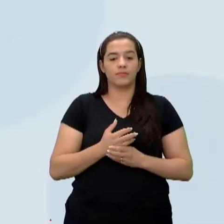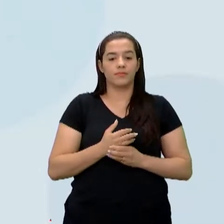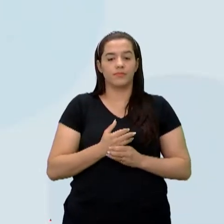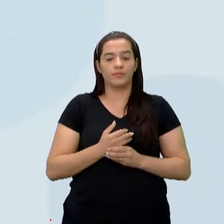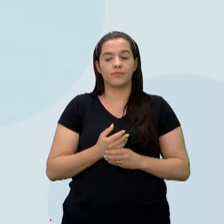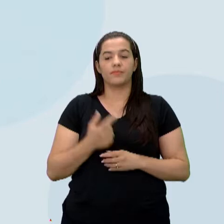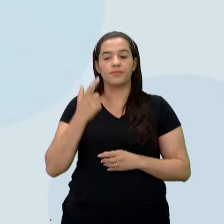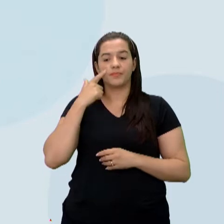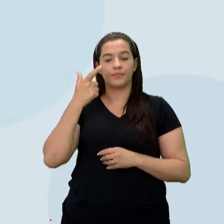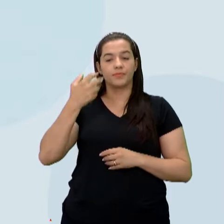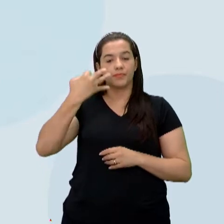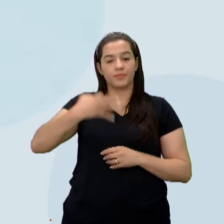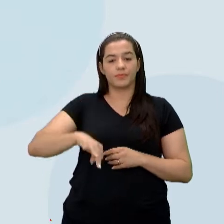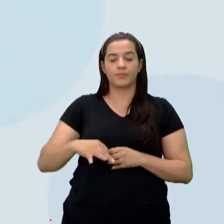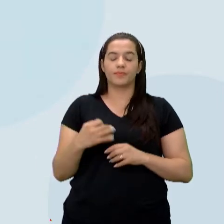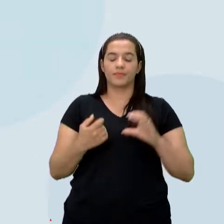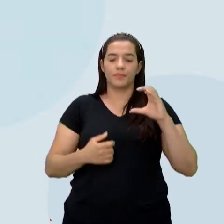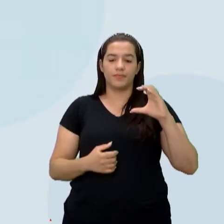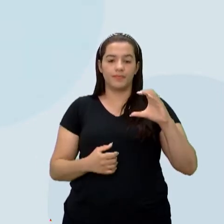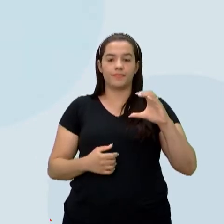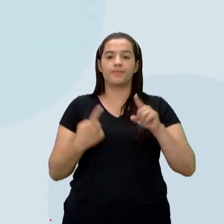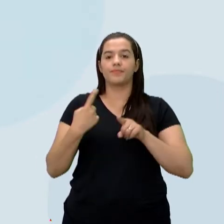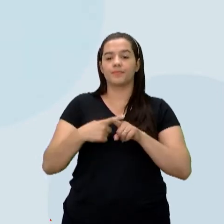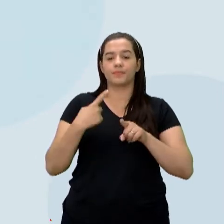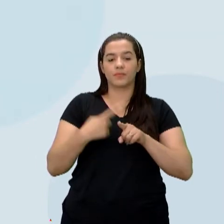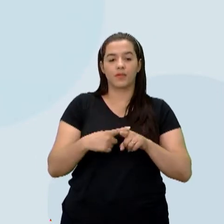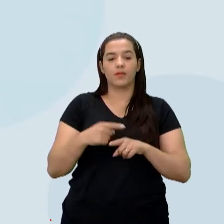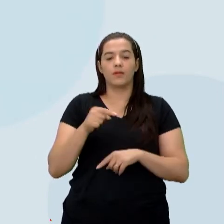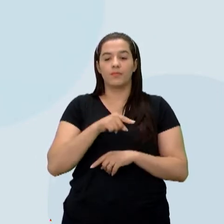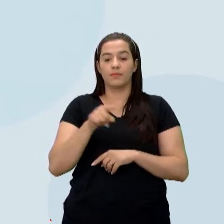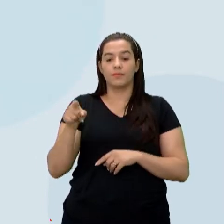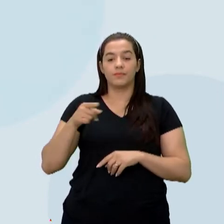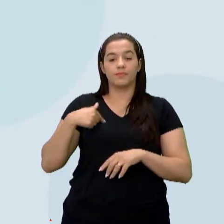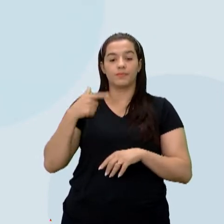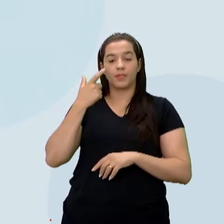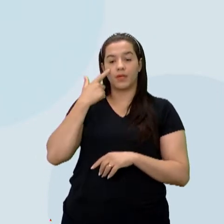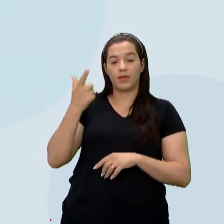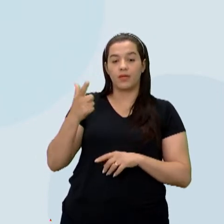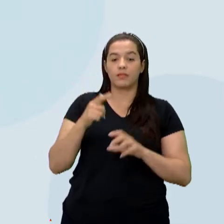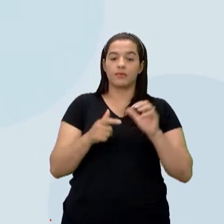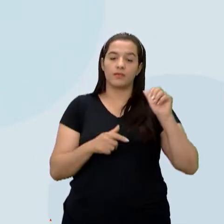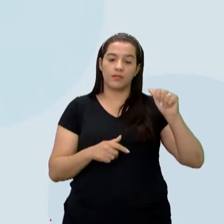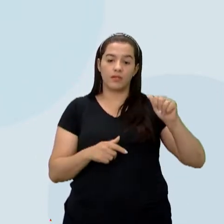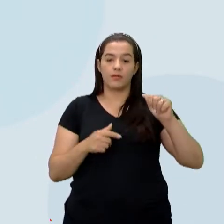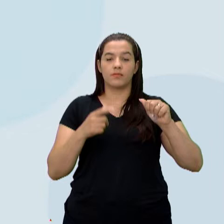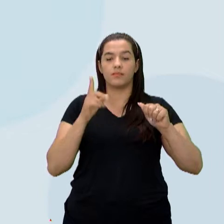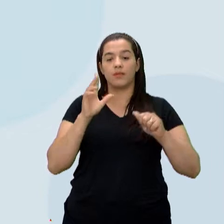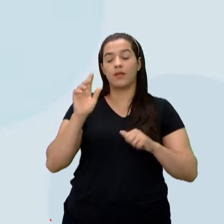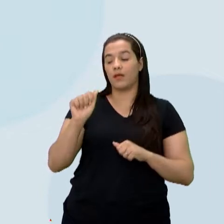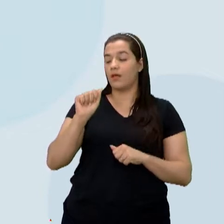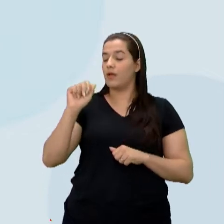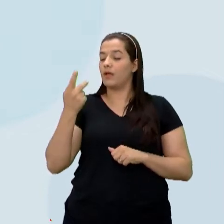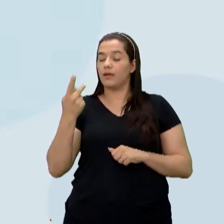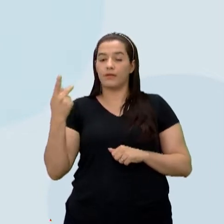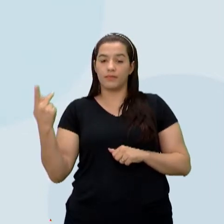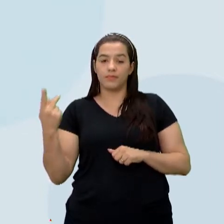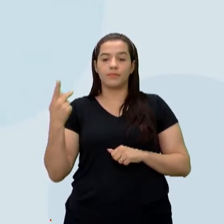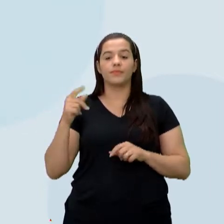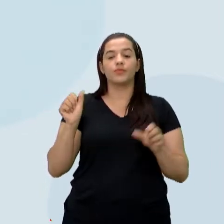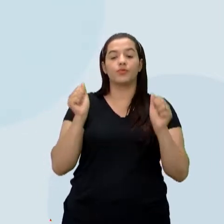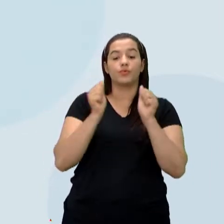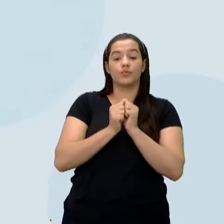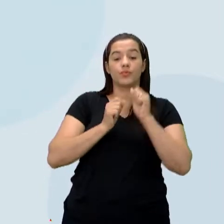lá. Alternativa C é a correta, porque a interjeição "ah" presente na expressão, somada